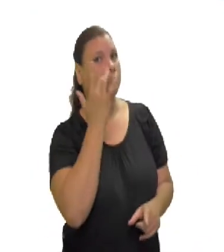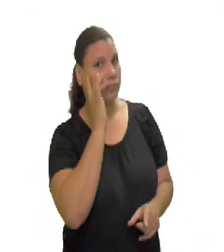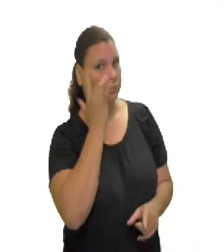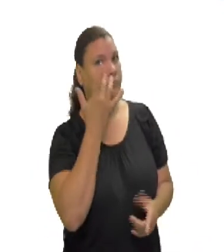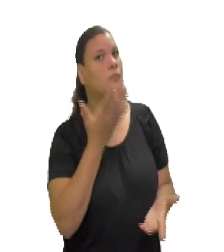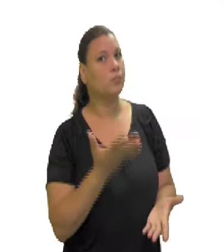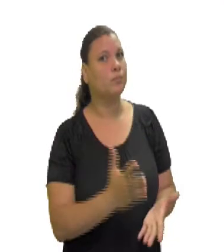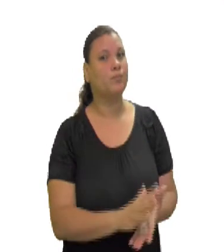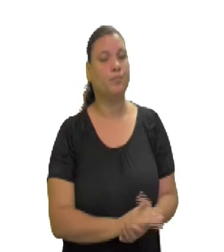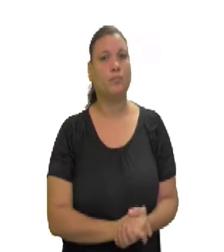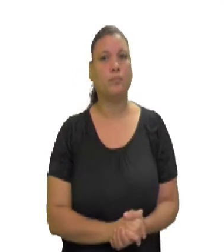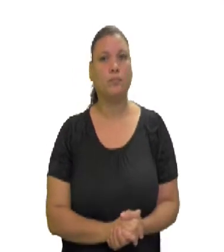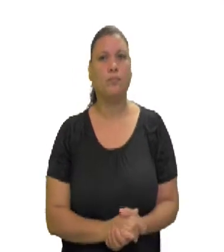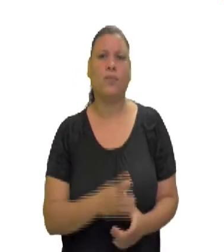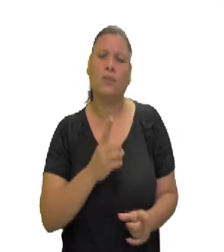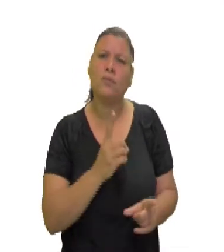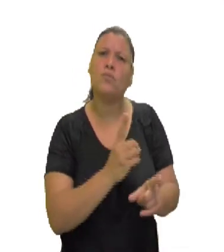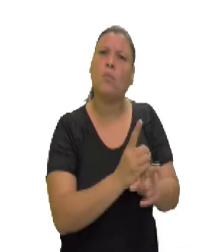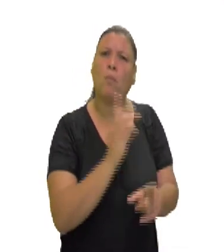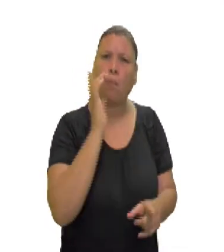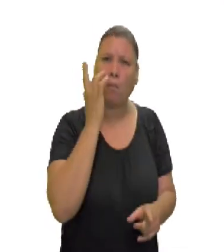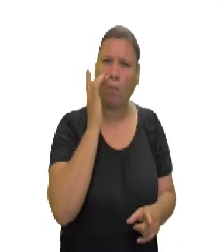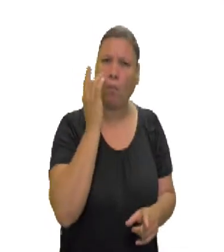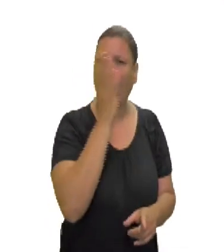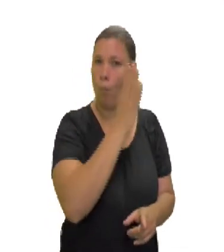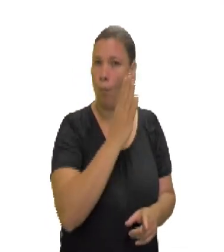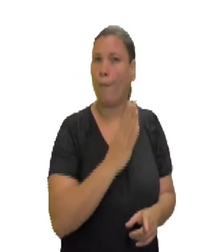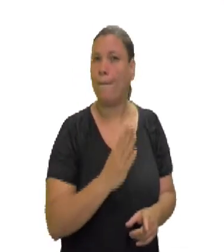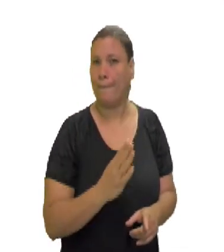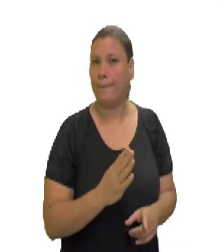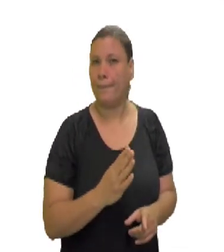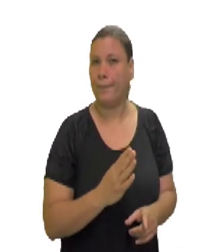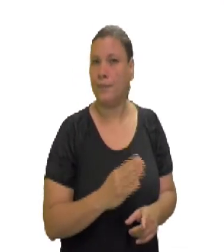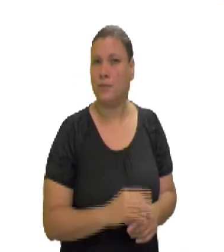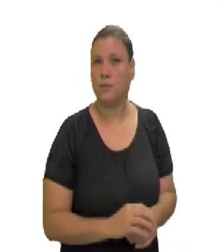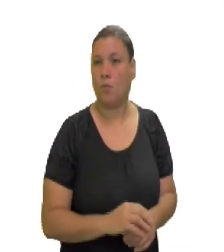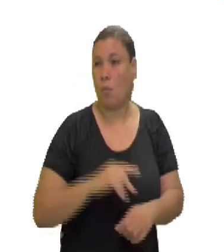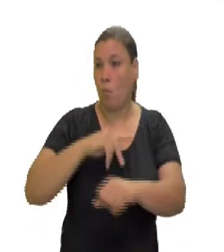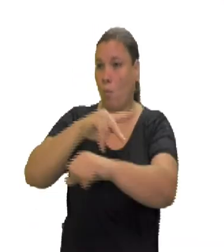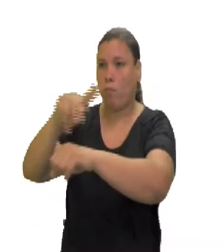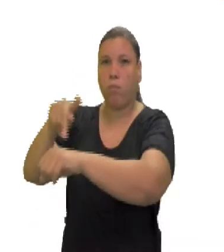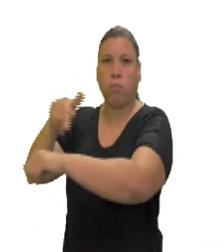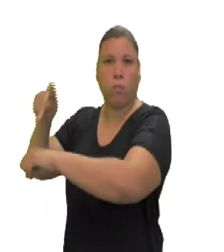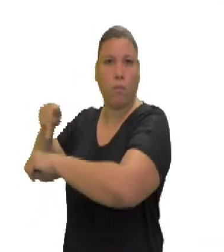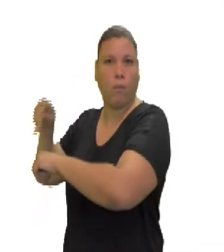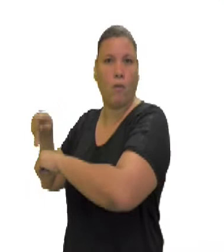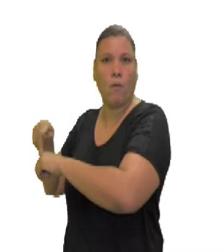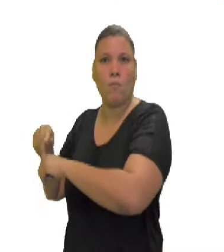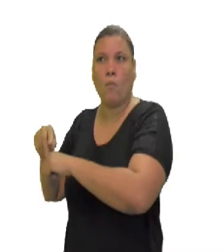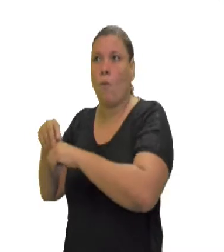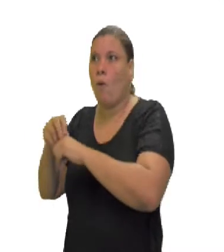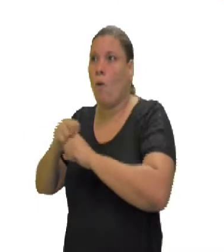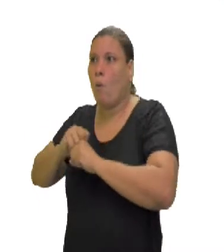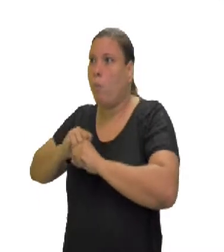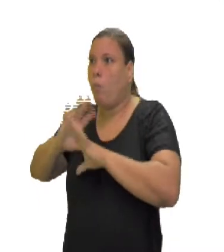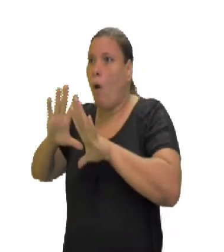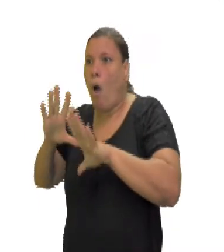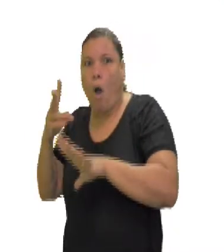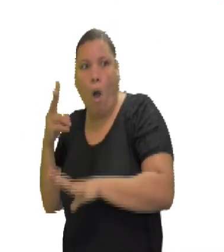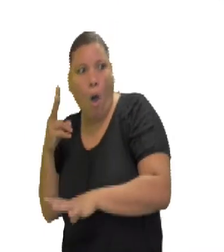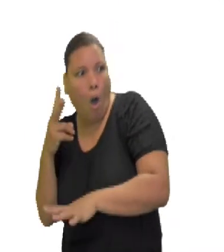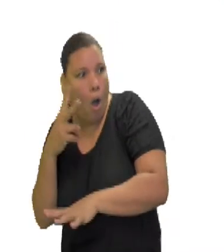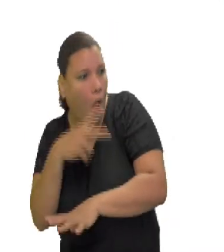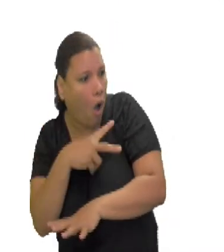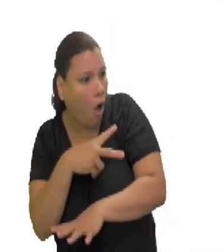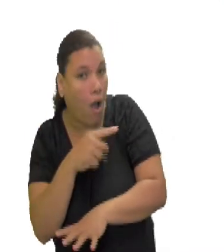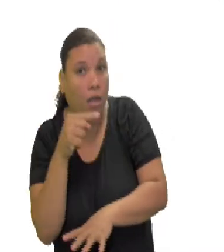com a chegada do ouro, né, com a descoberta do ouro, isso foi assim um grande boom lá em Portugal. Por quê? Porque o